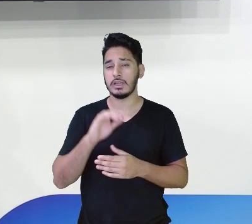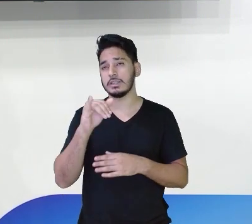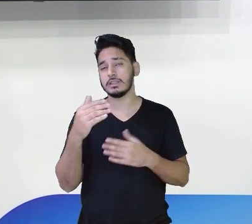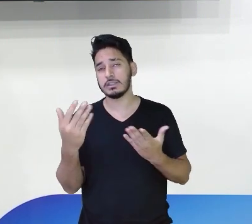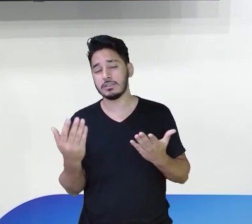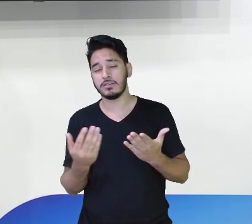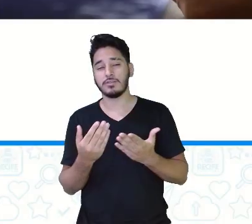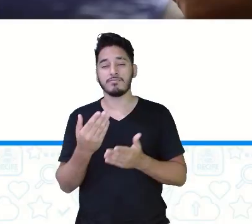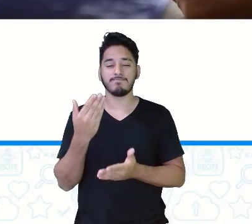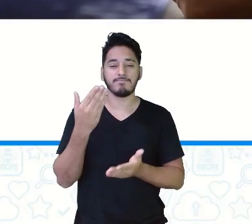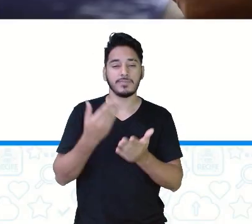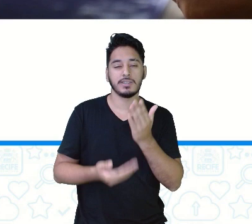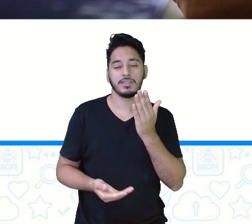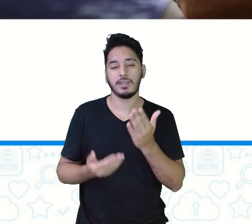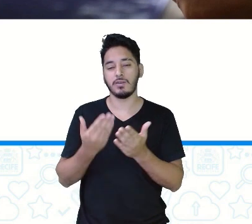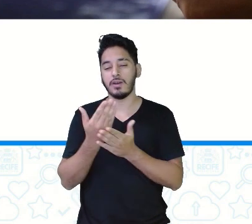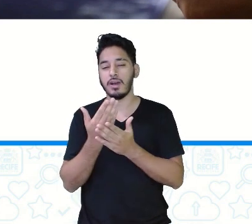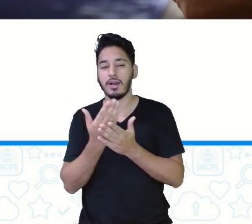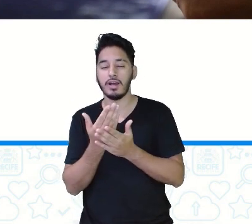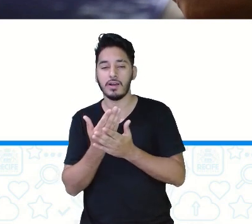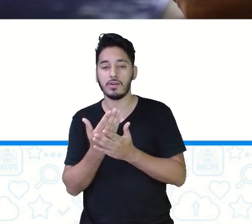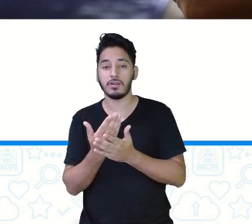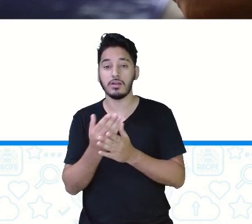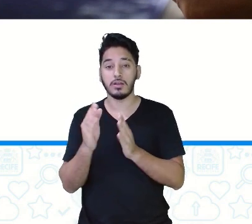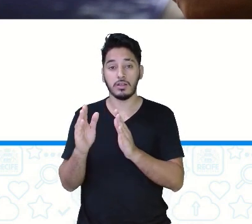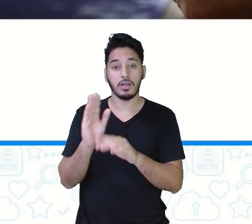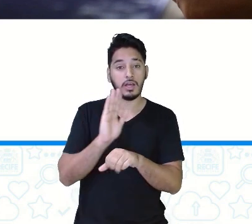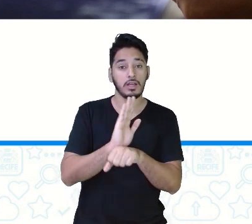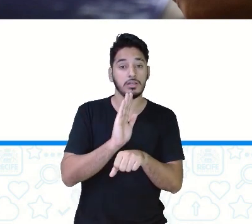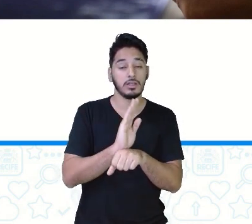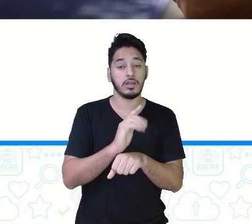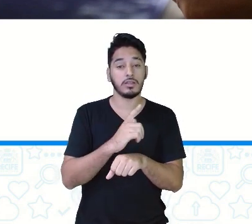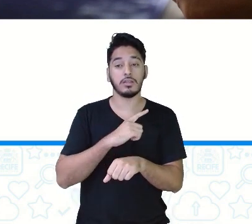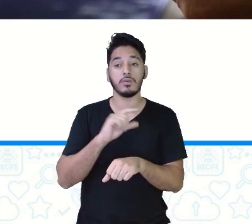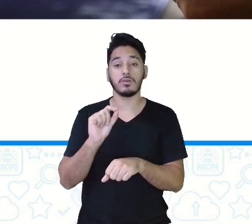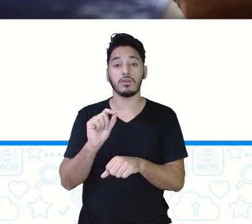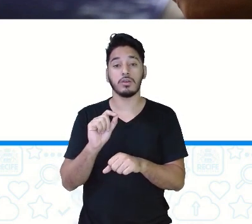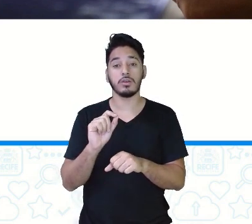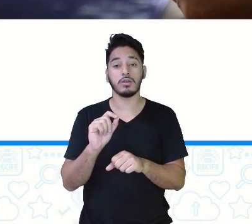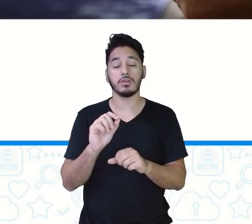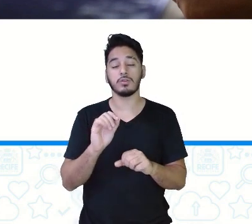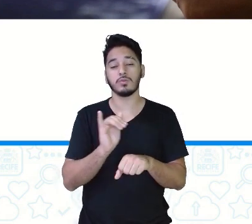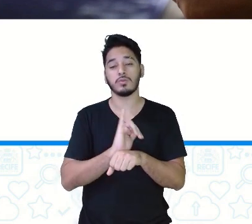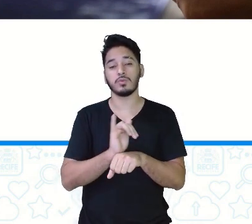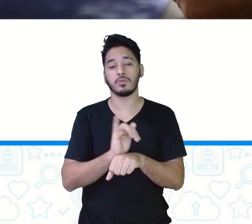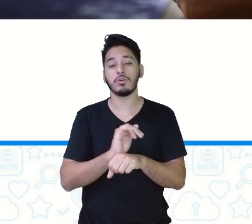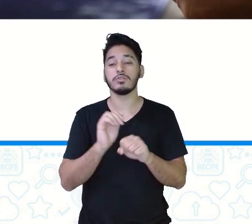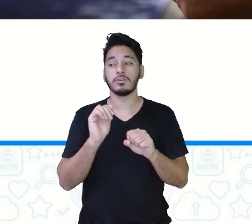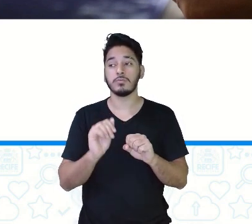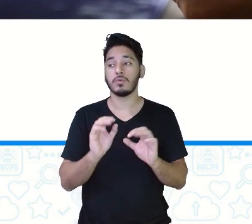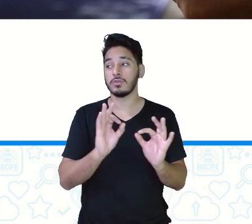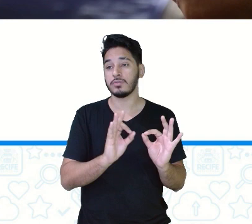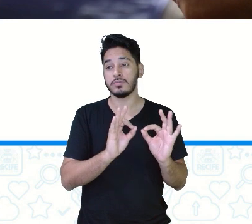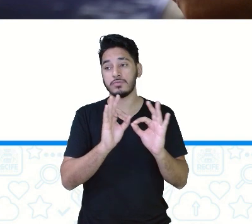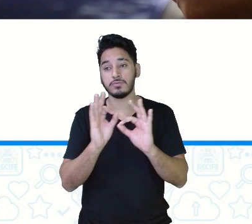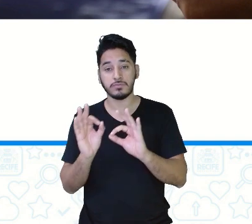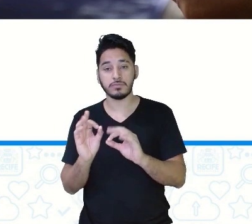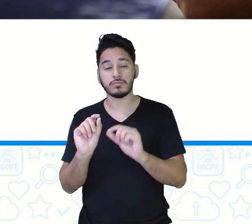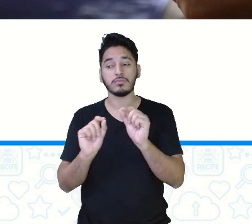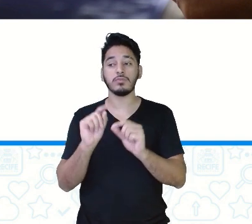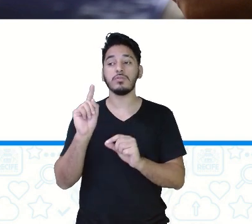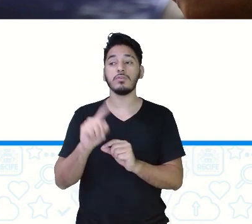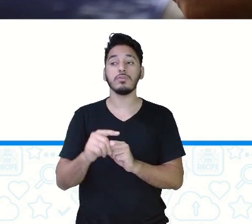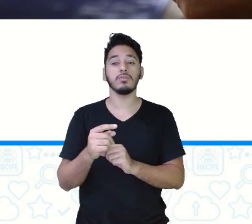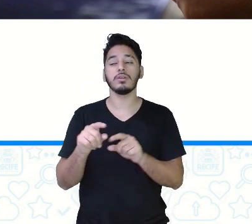pode assistir a nossa aula ao vivo, nós temos a reprise pelo YouTube, tá certo? Você pode assistir as nossas aulas